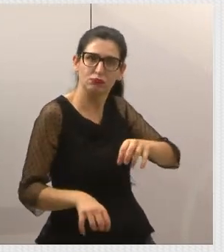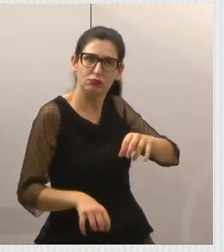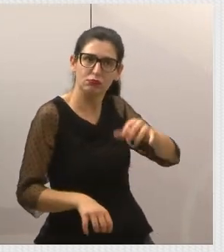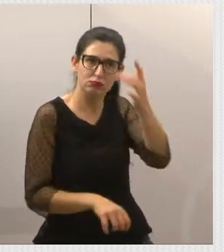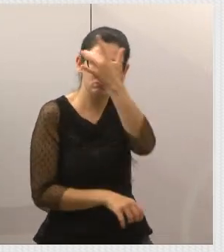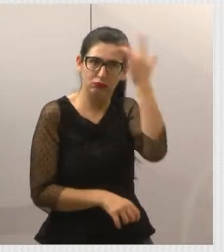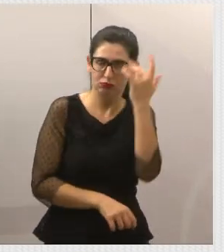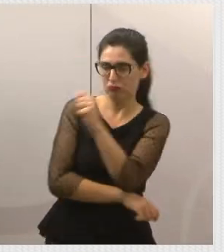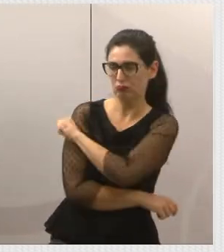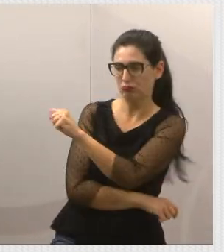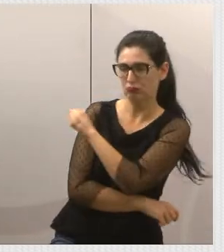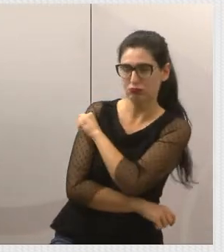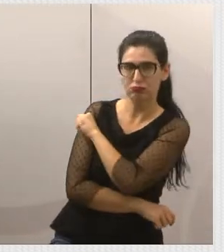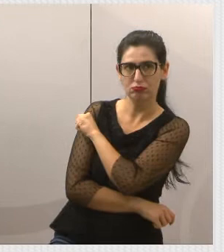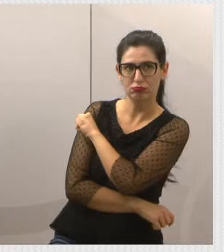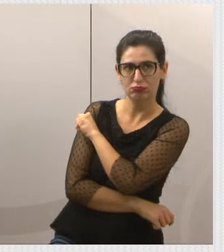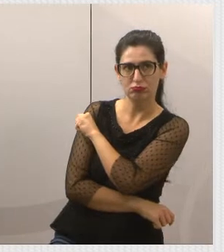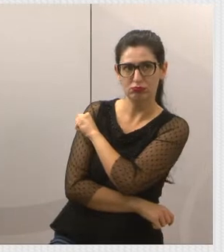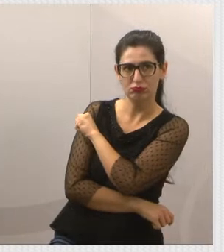Qual?